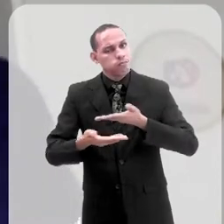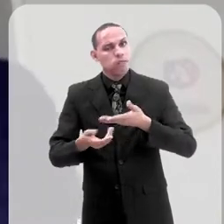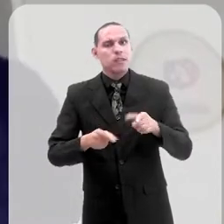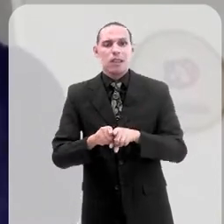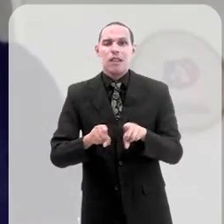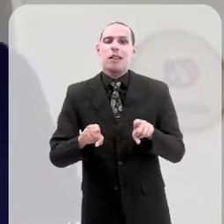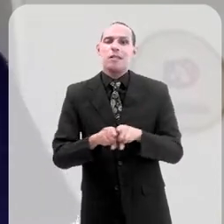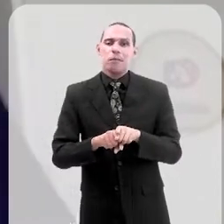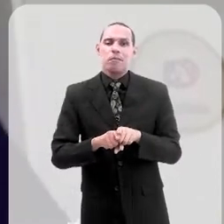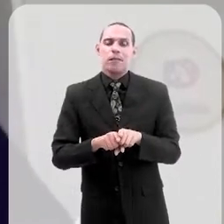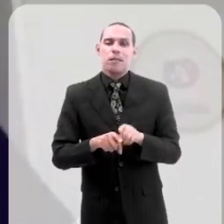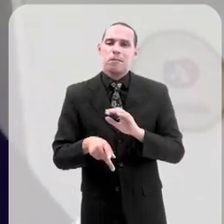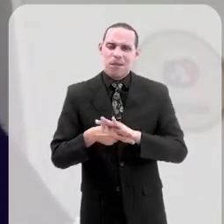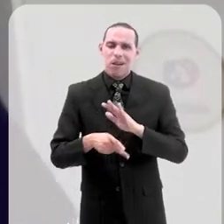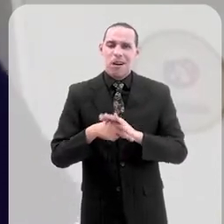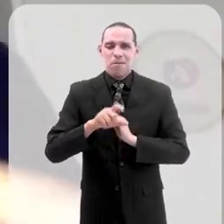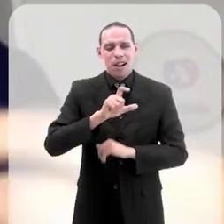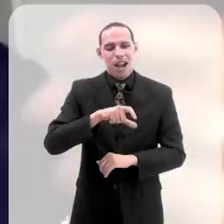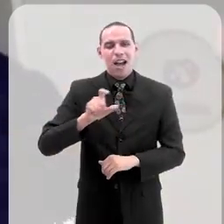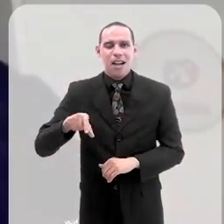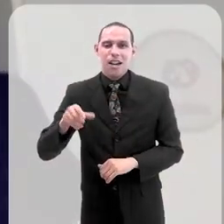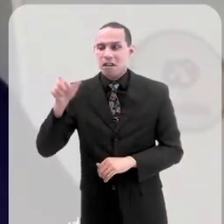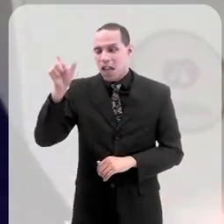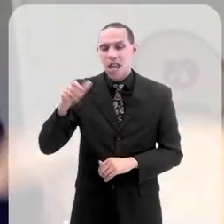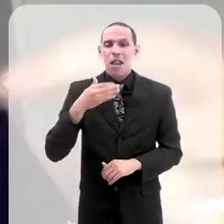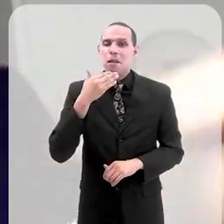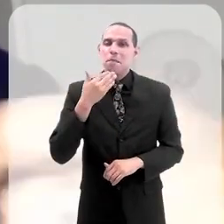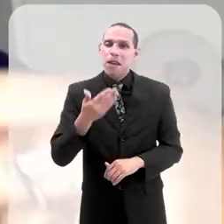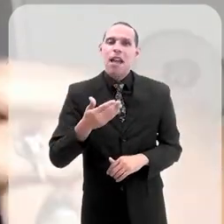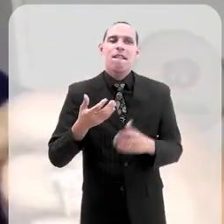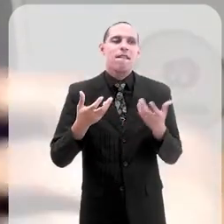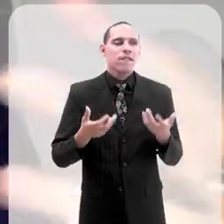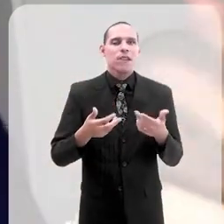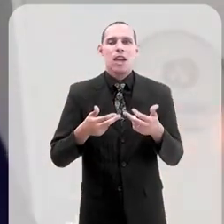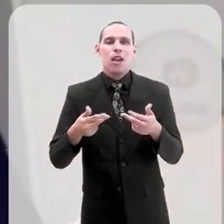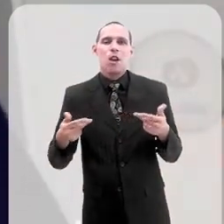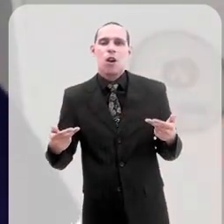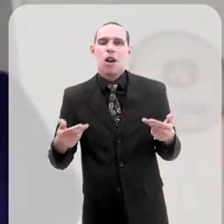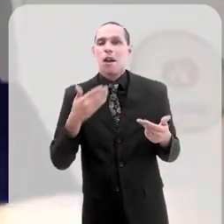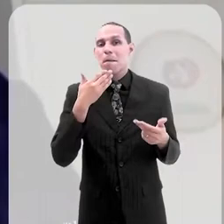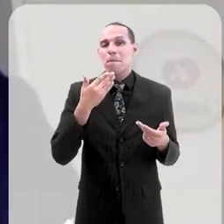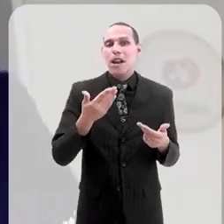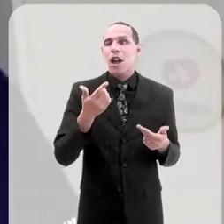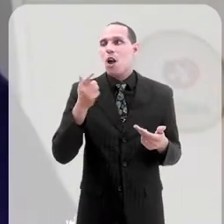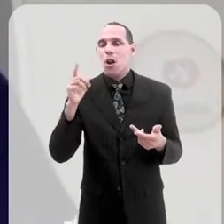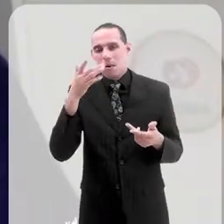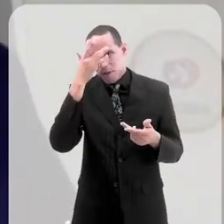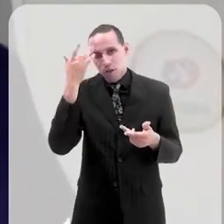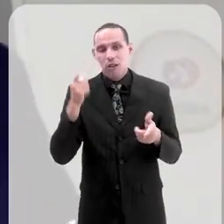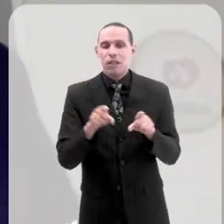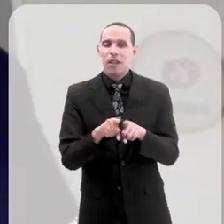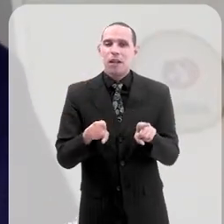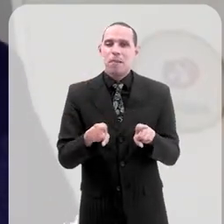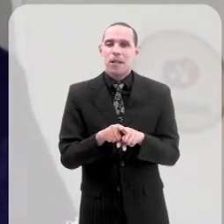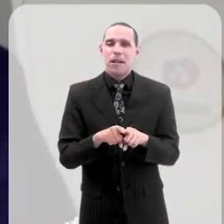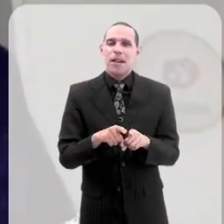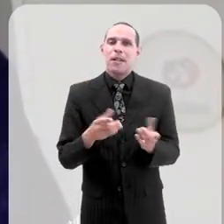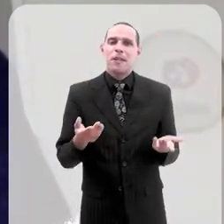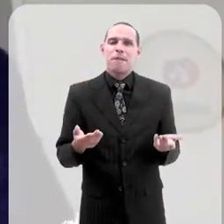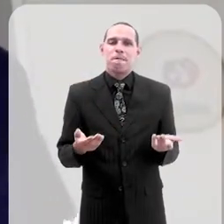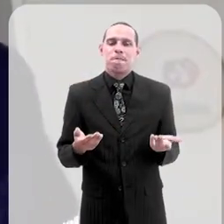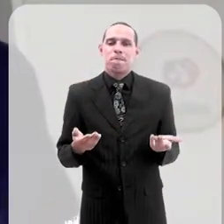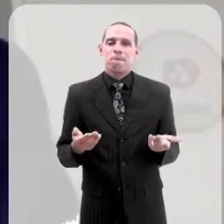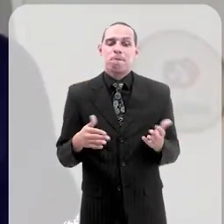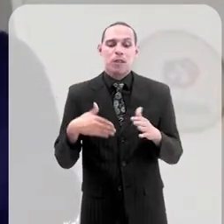do cartão. Ele vai pedir o que ele deseja, ele vai pedir para mais pessoas depois. Depois ele vai ter uma fase que ele